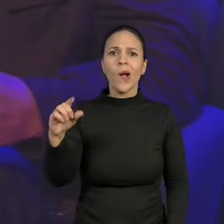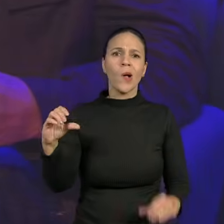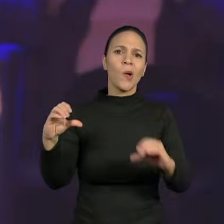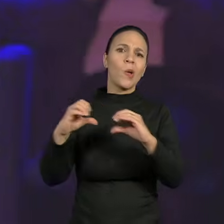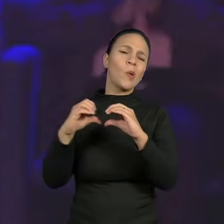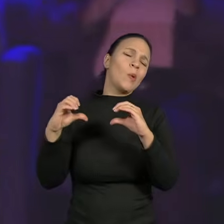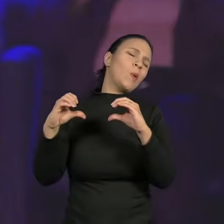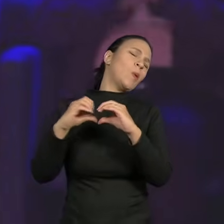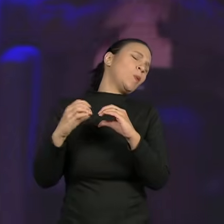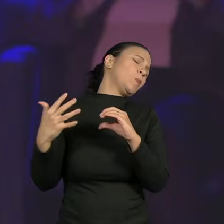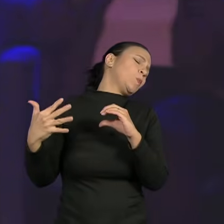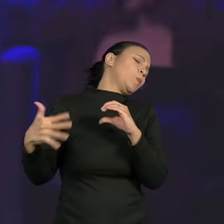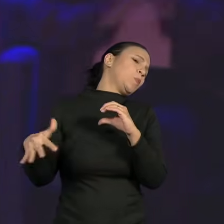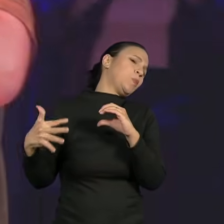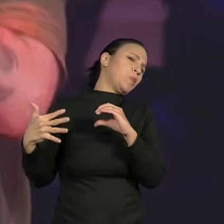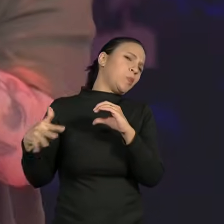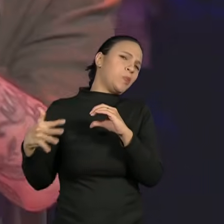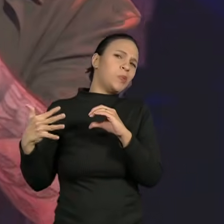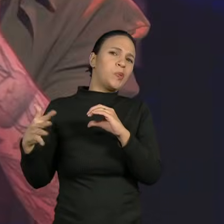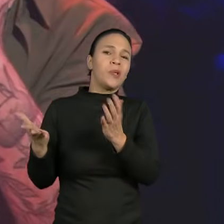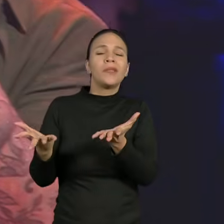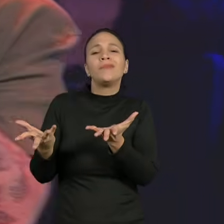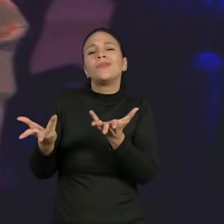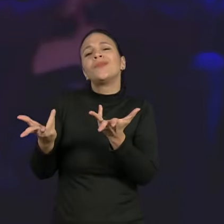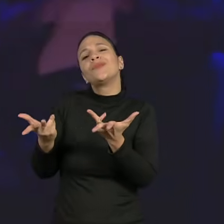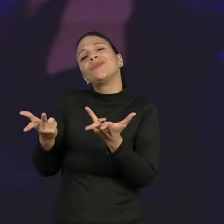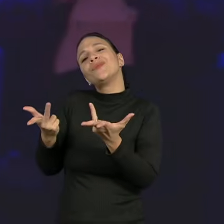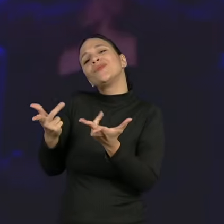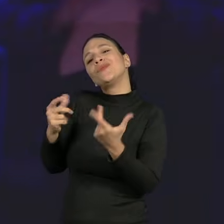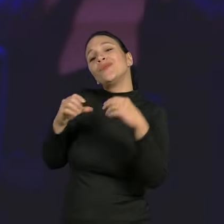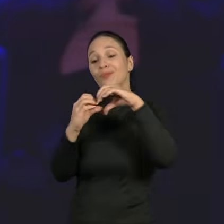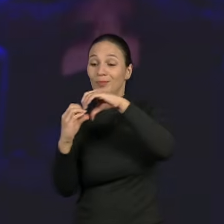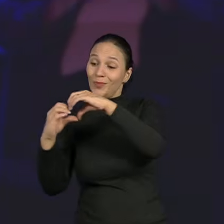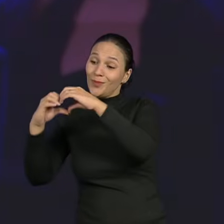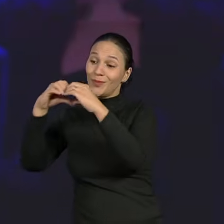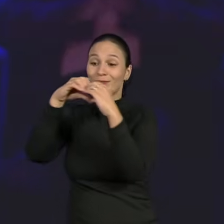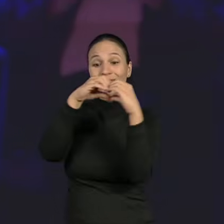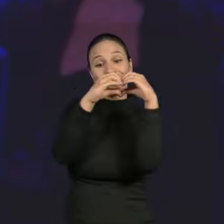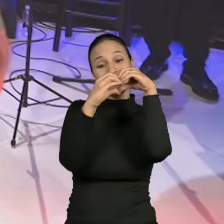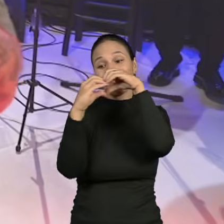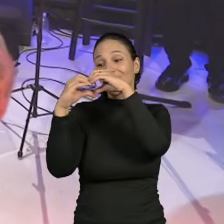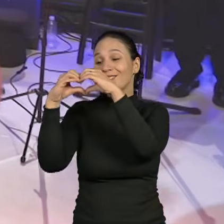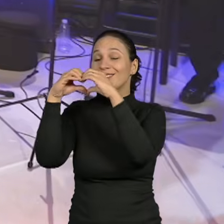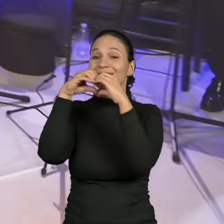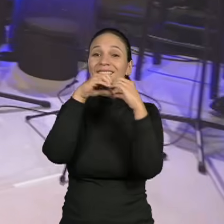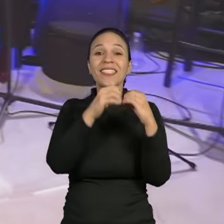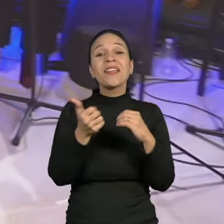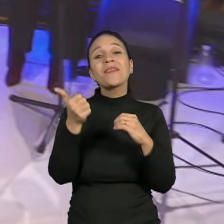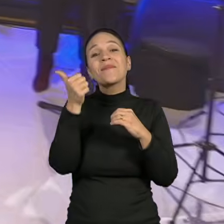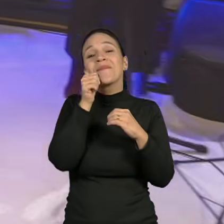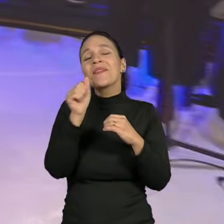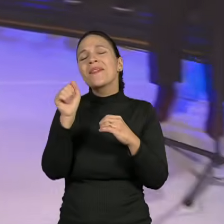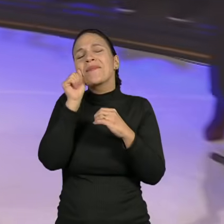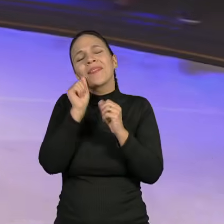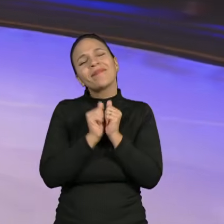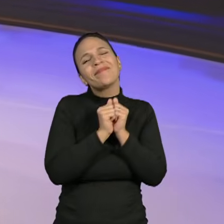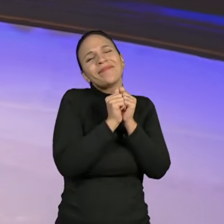generoso coração que só falta decolar quando estou juntinho dela.